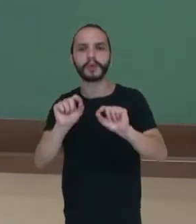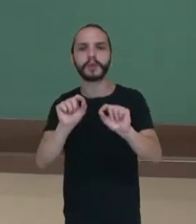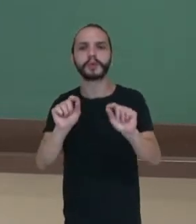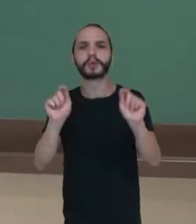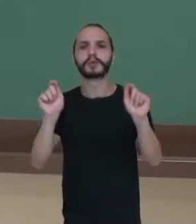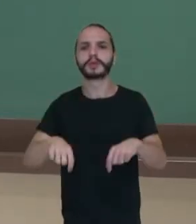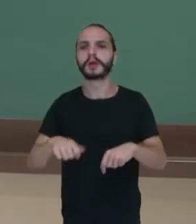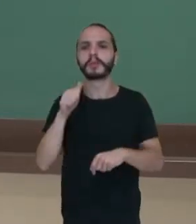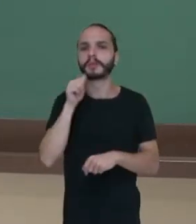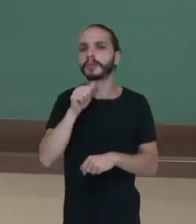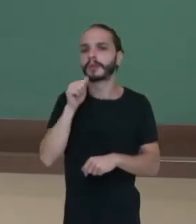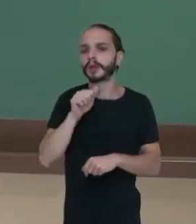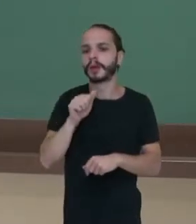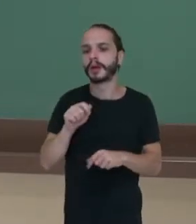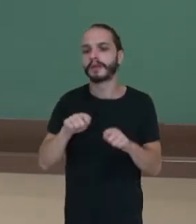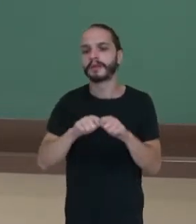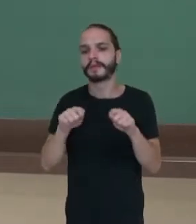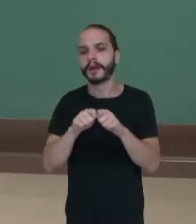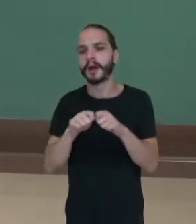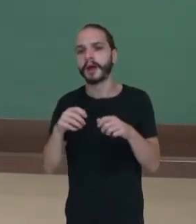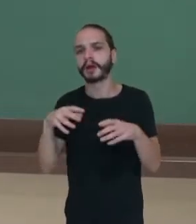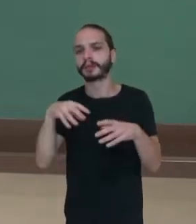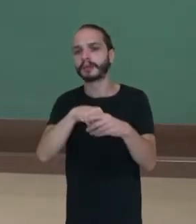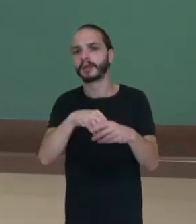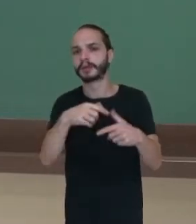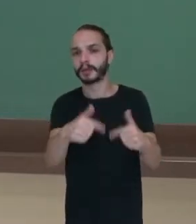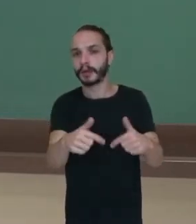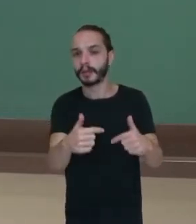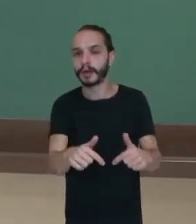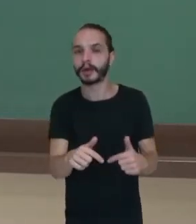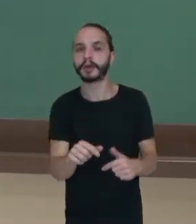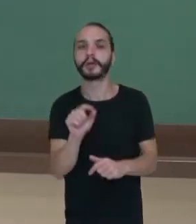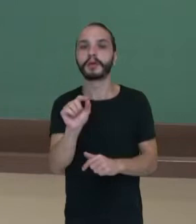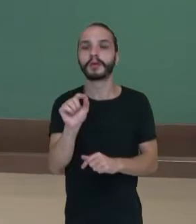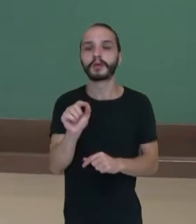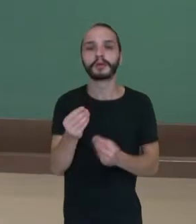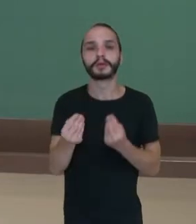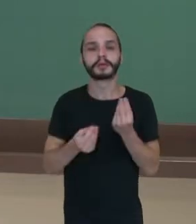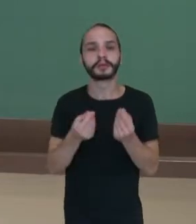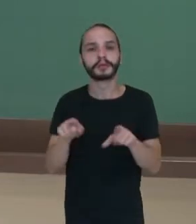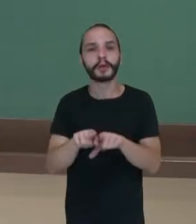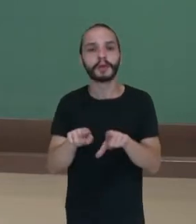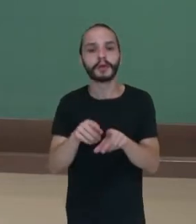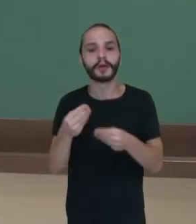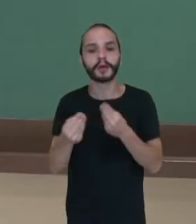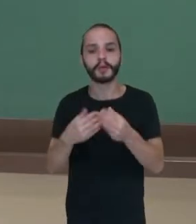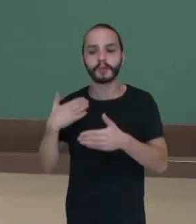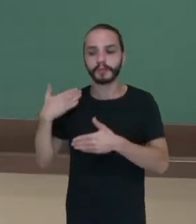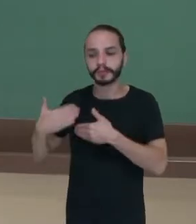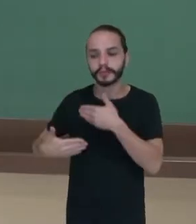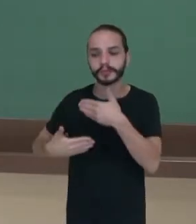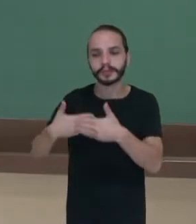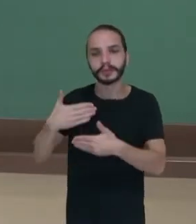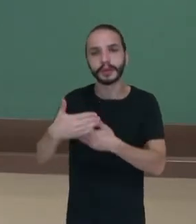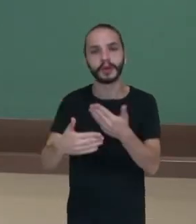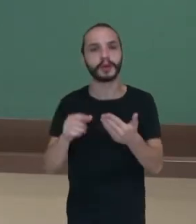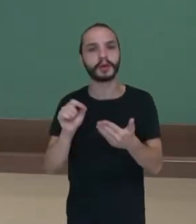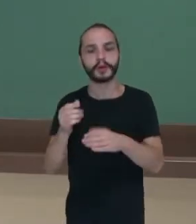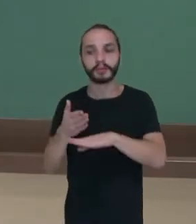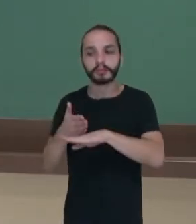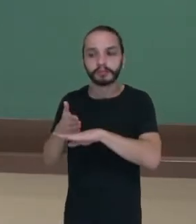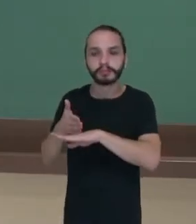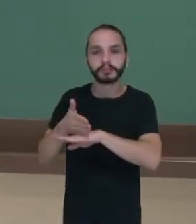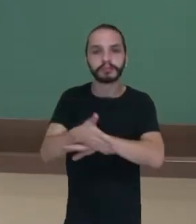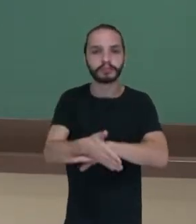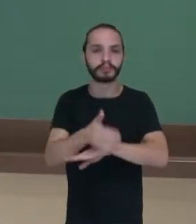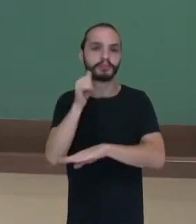exemplo, desenvolvidas pelas mulheres no mercado de trabalho e como aconteceu esse processo de inserção da mulher